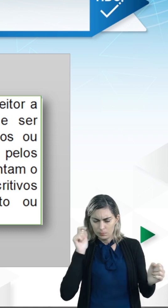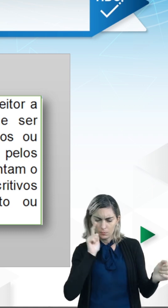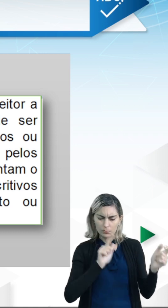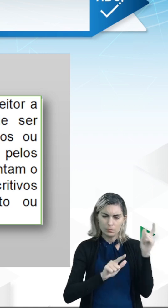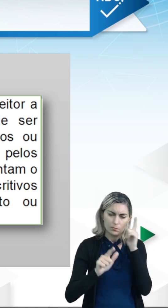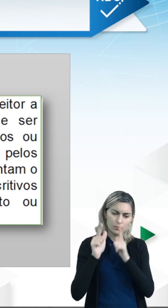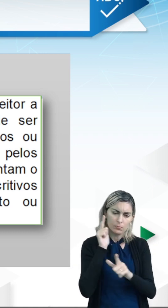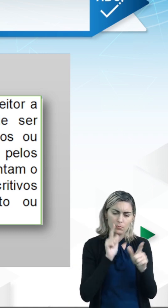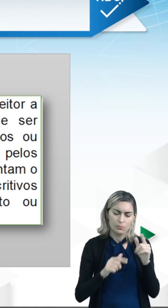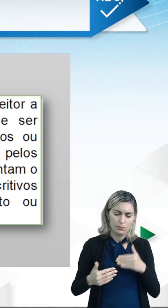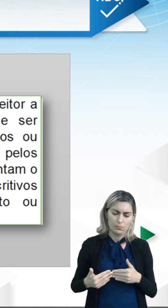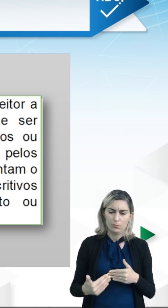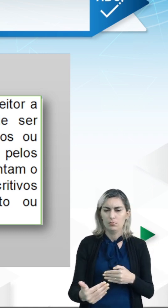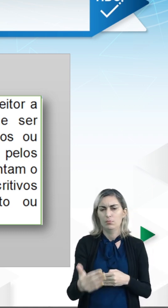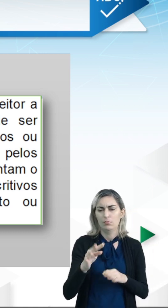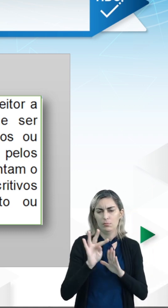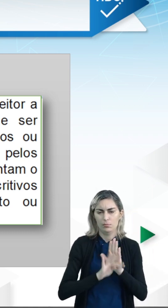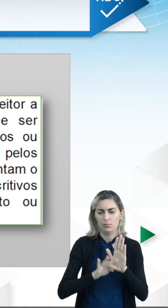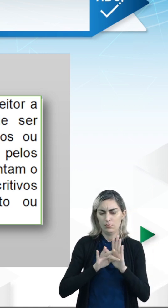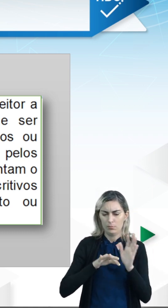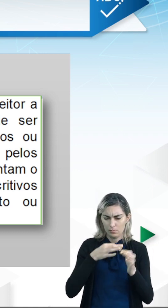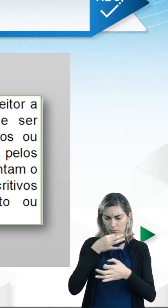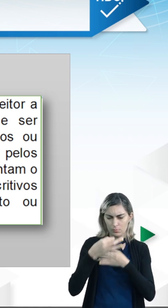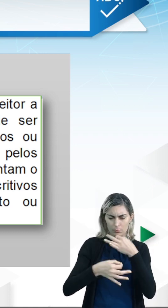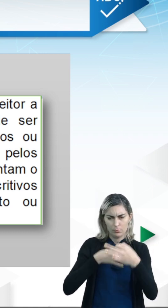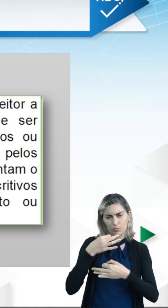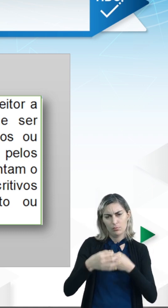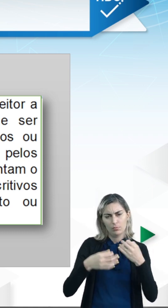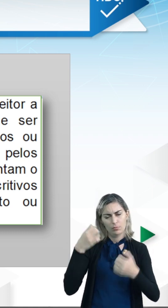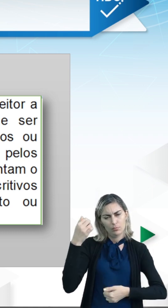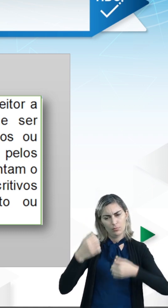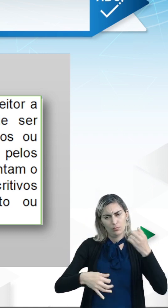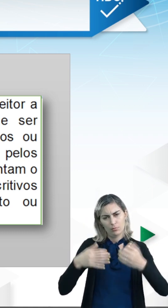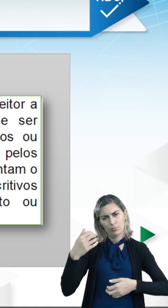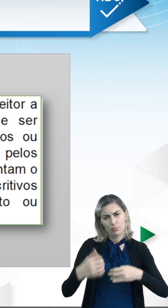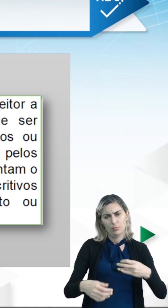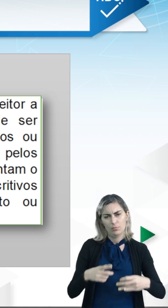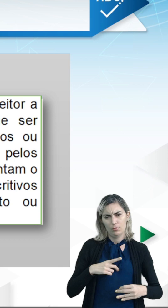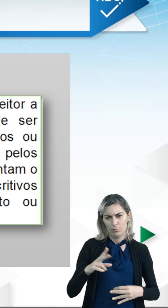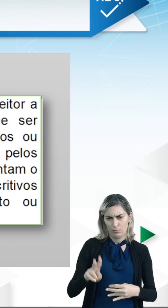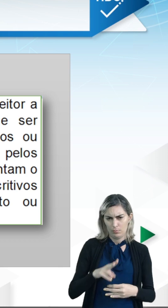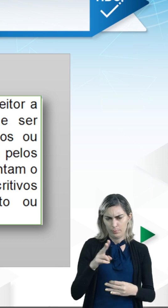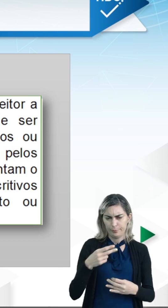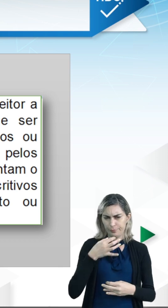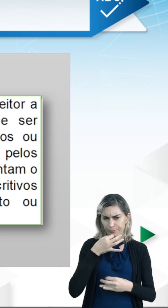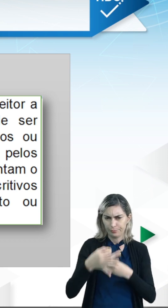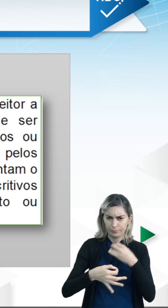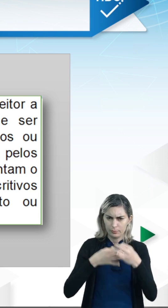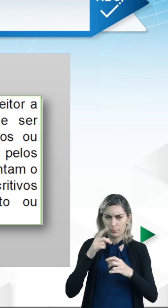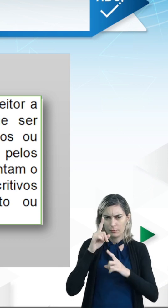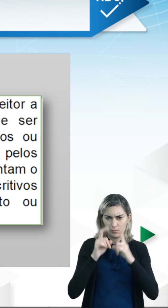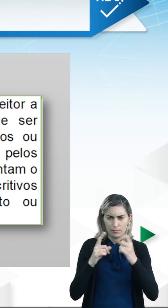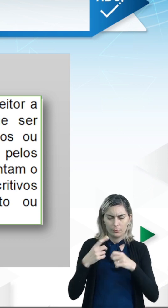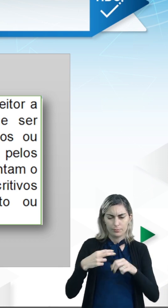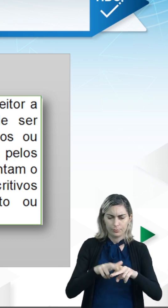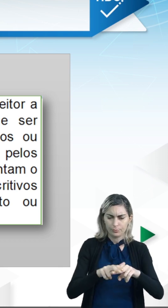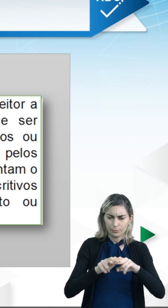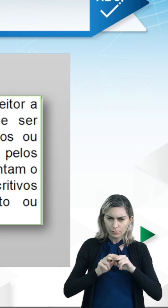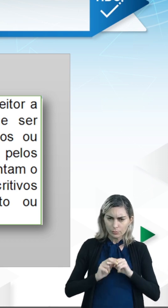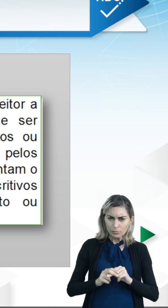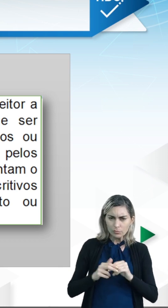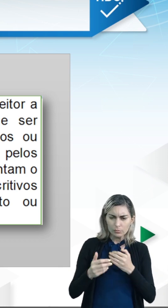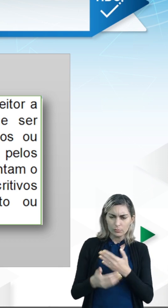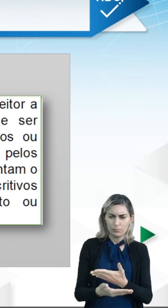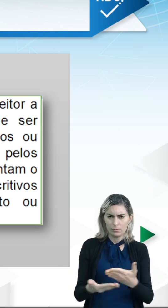alcançado através de textos argumentativos, narrativos. Os argumentos expressam os motivos